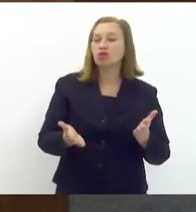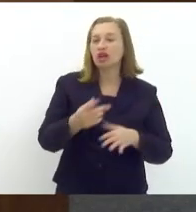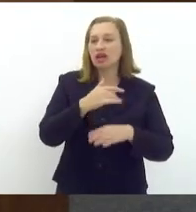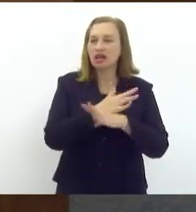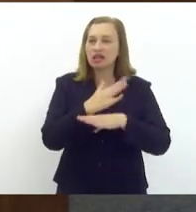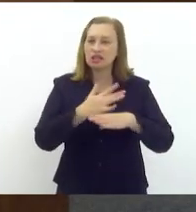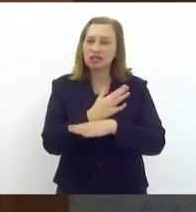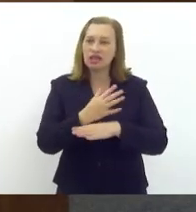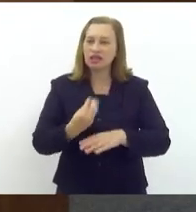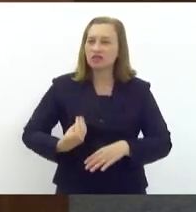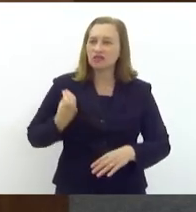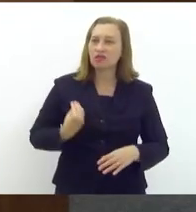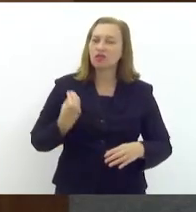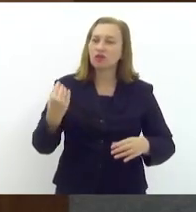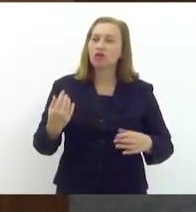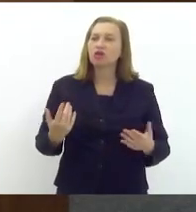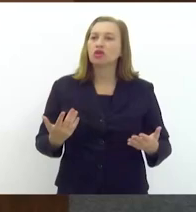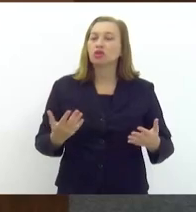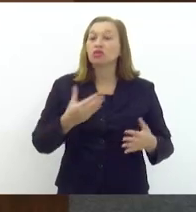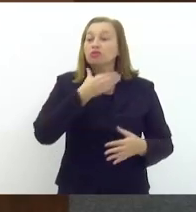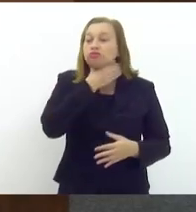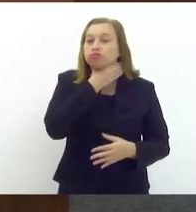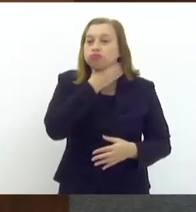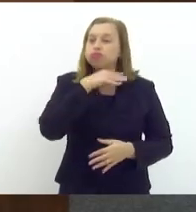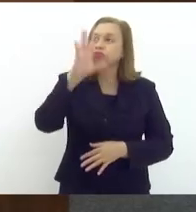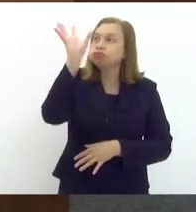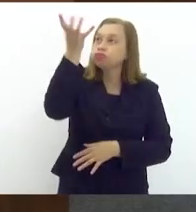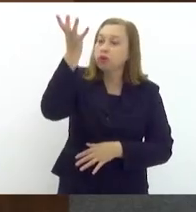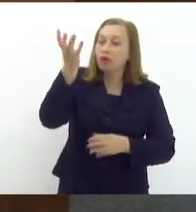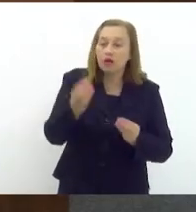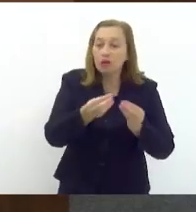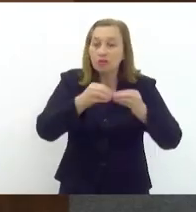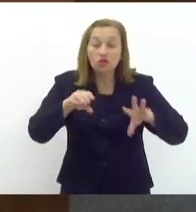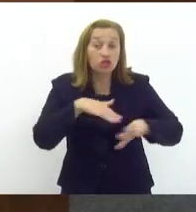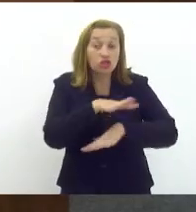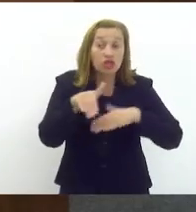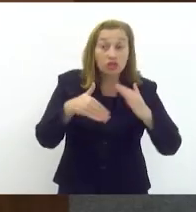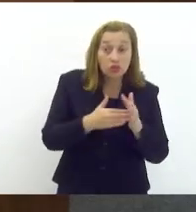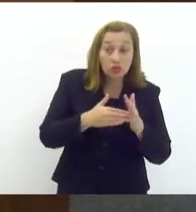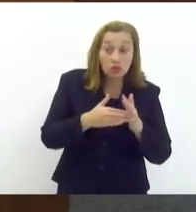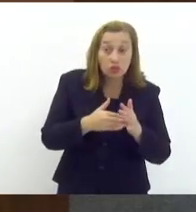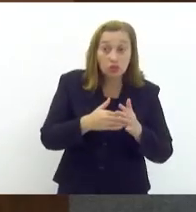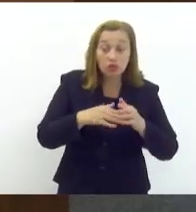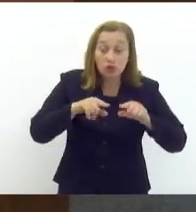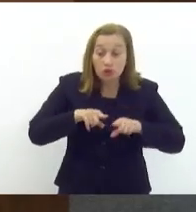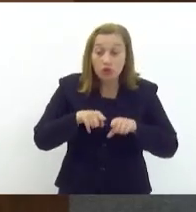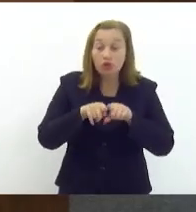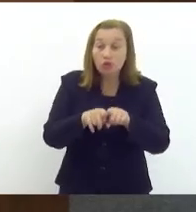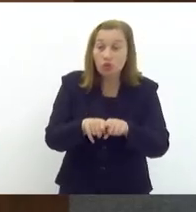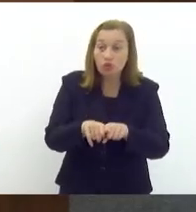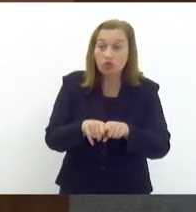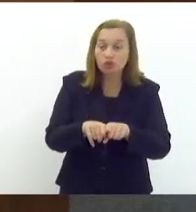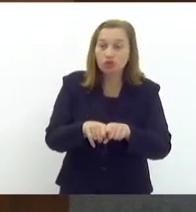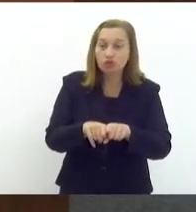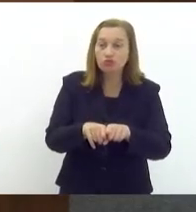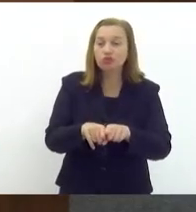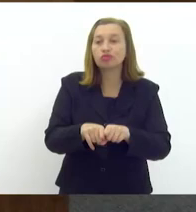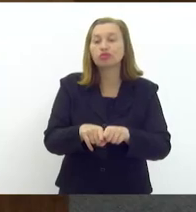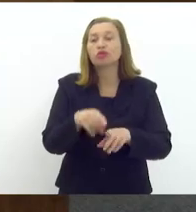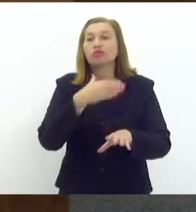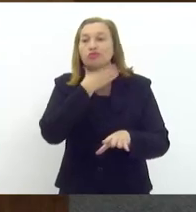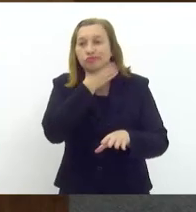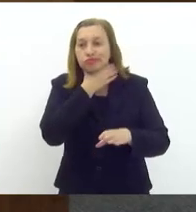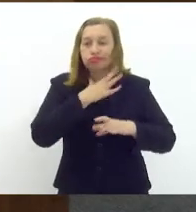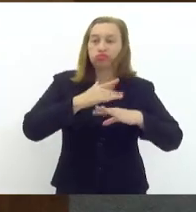o encontro da crise climática que afeta todo mundo e o encontro da crise urbana que é fruto de anos e anos